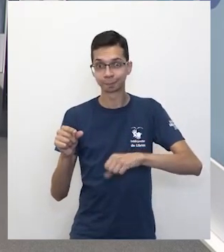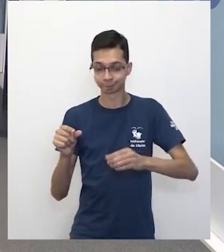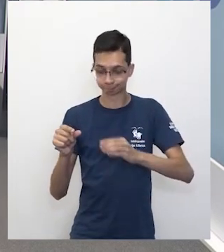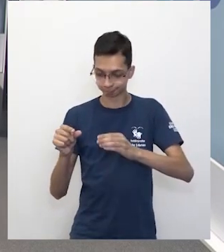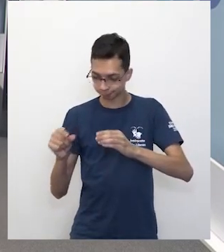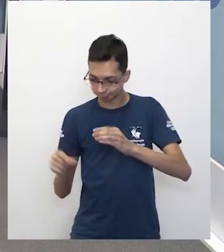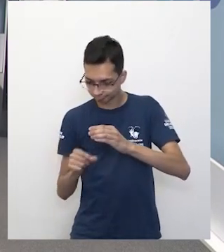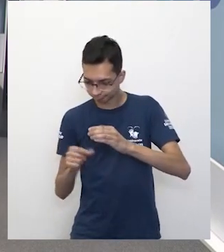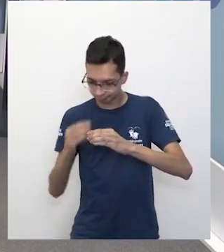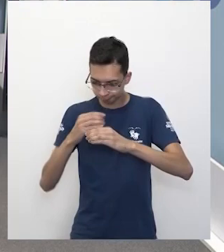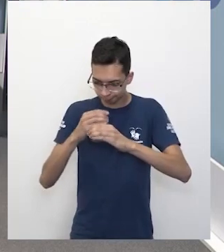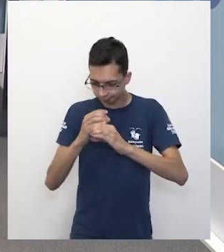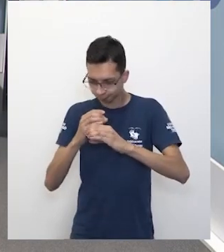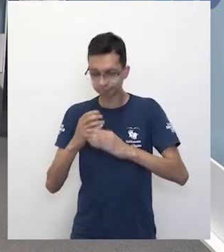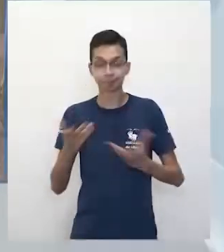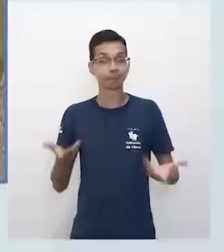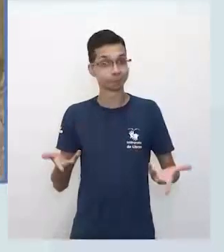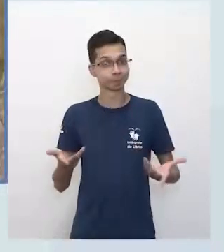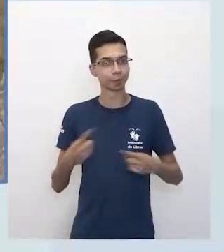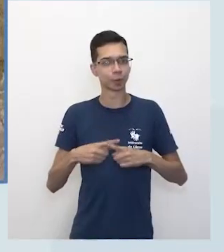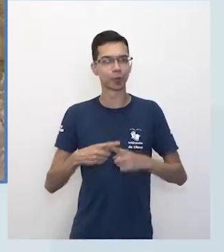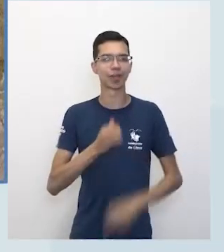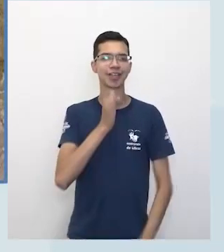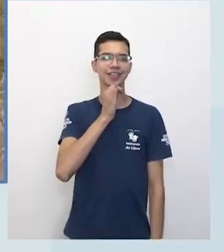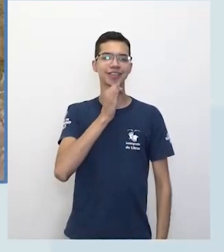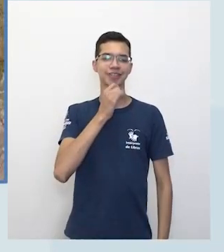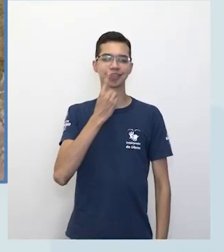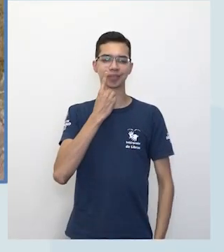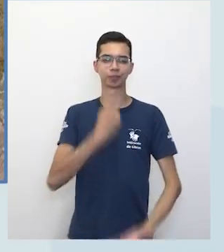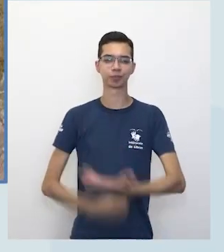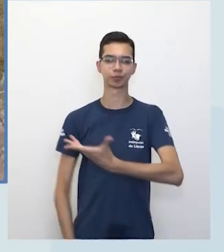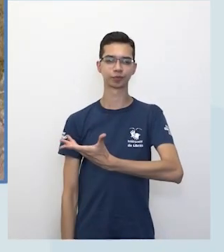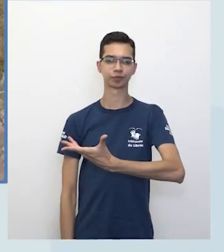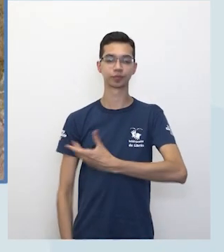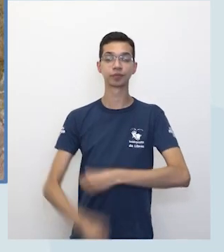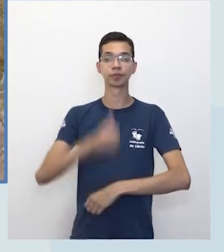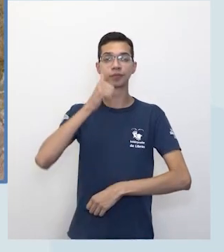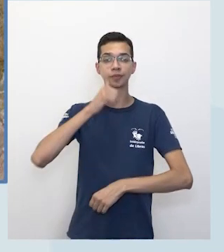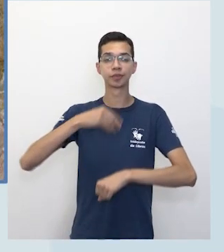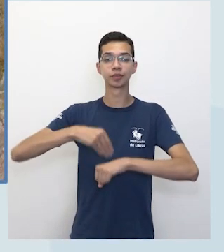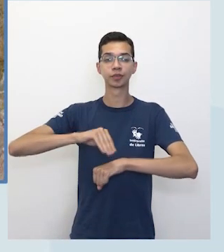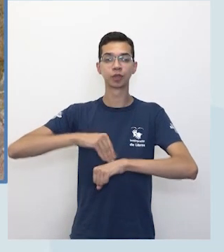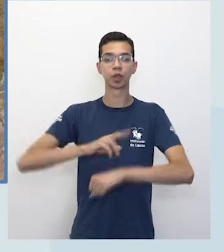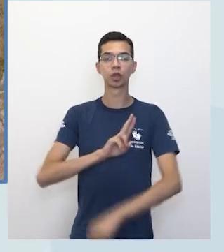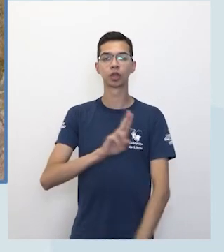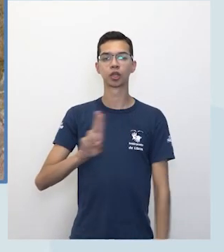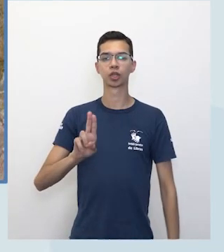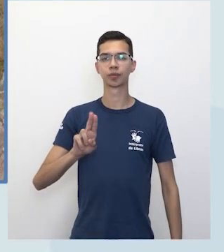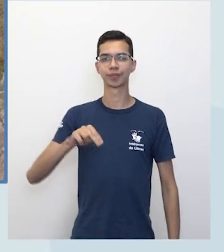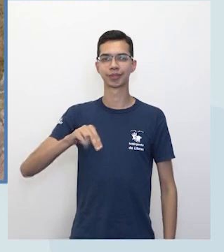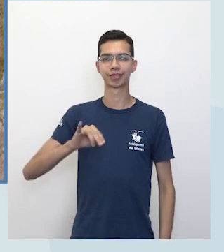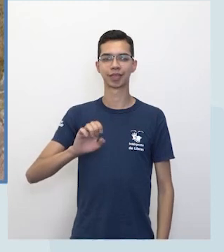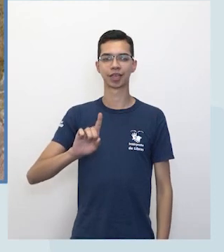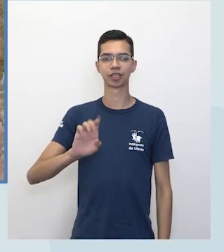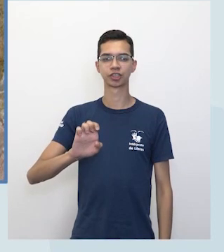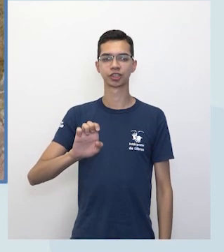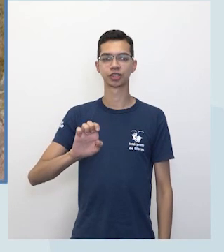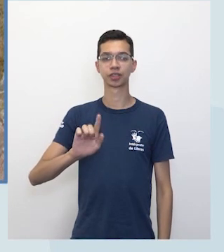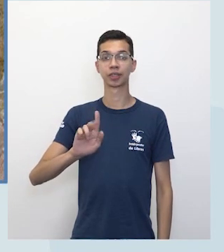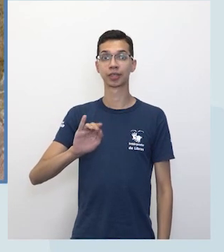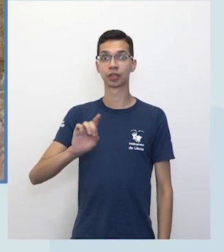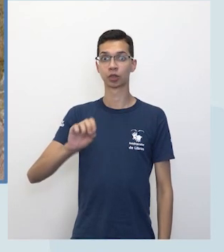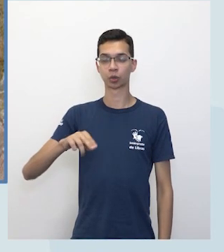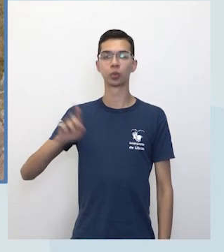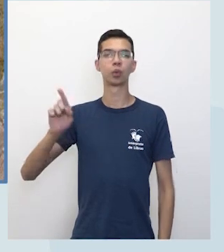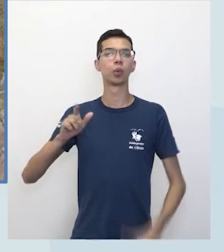Quer ver um exemplo? Então vamos mostrar isso na prática. Nós temos a arqueóloga brasileira Niede Guidon, e ela encontrou evidências no Piauí,